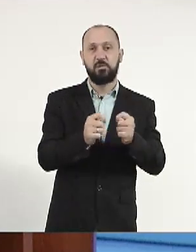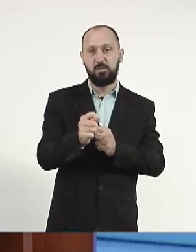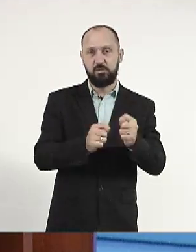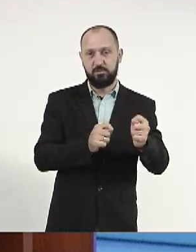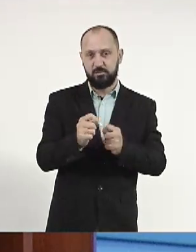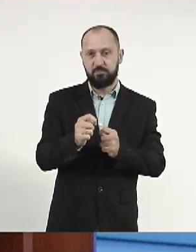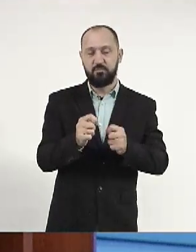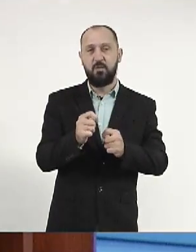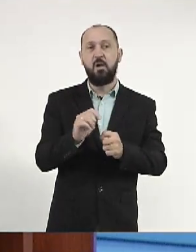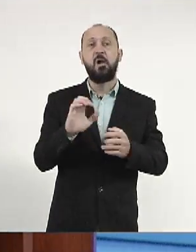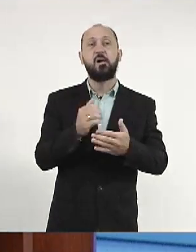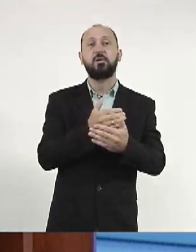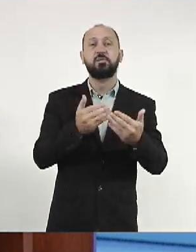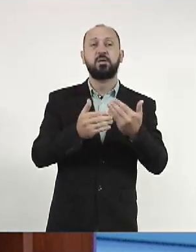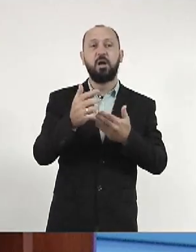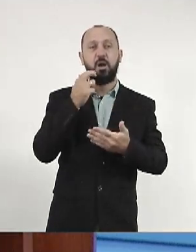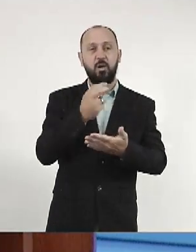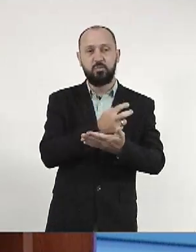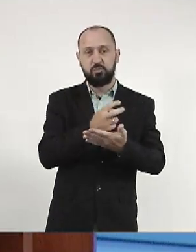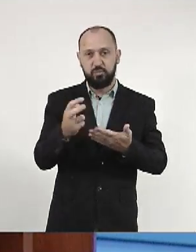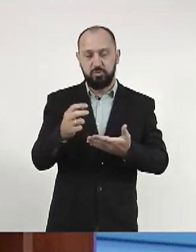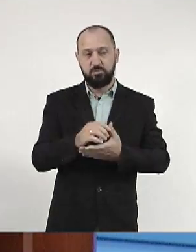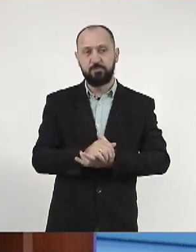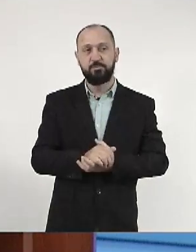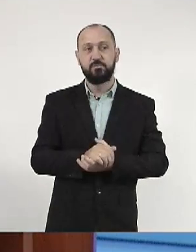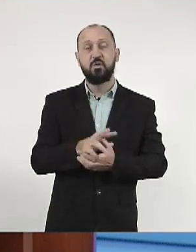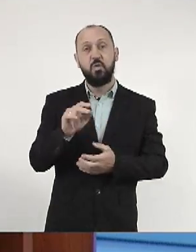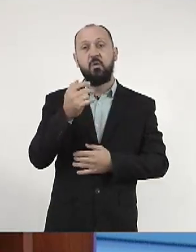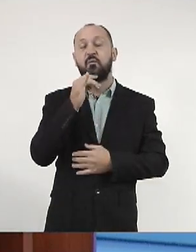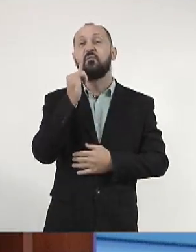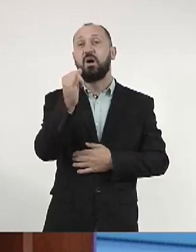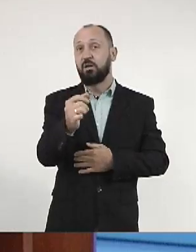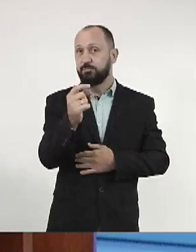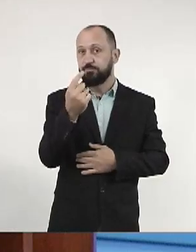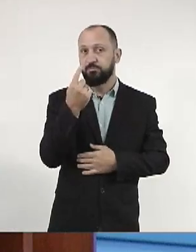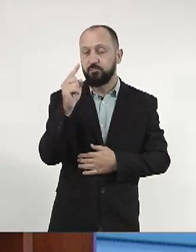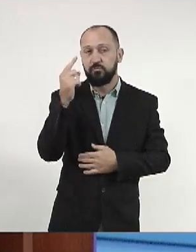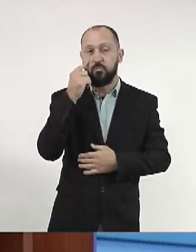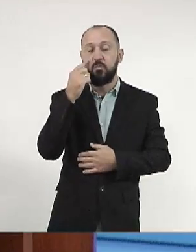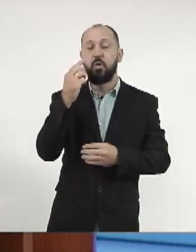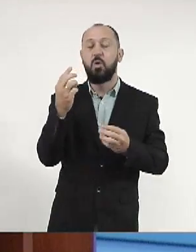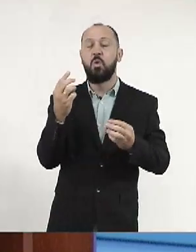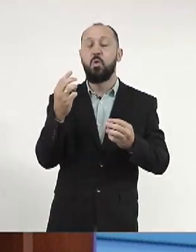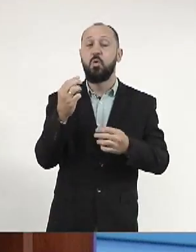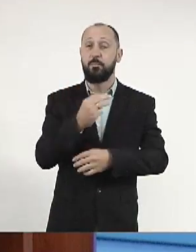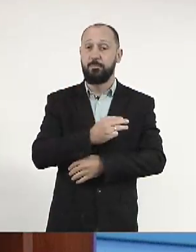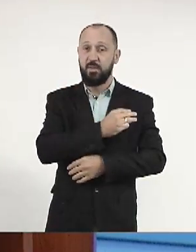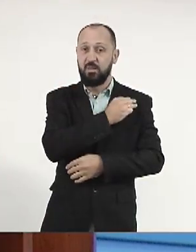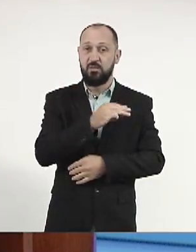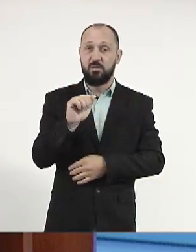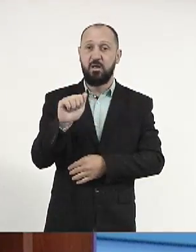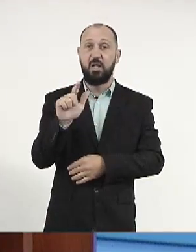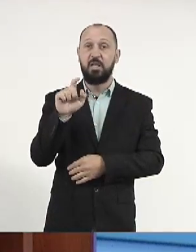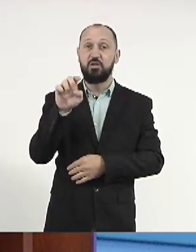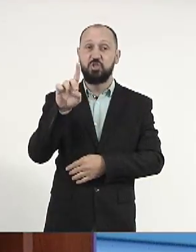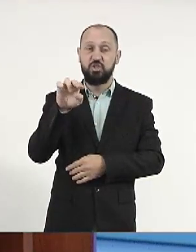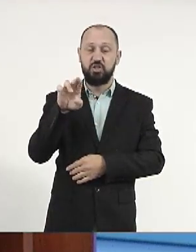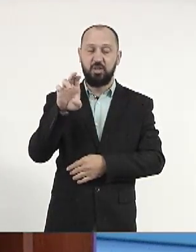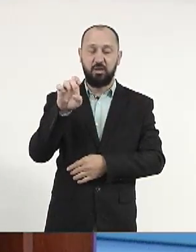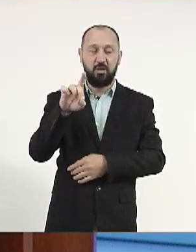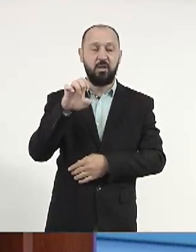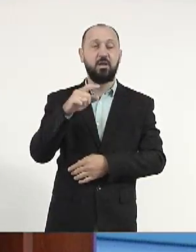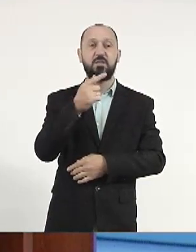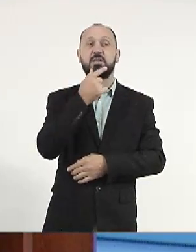minimizar esses atos golpistas. E eu vou dizer uma coisa sobre o ministro Alexandre de Moraes.